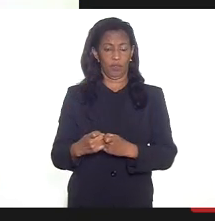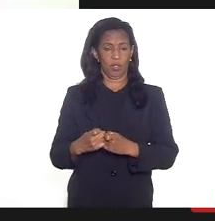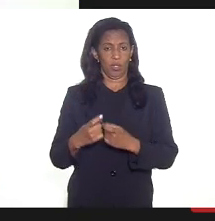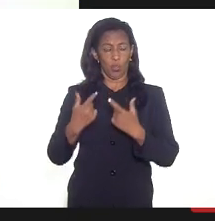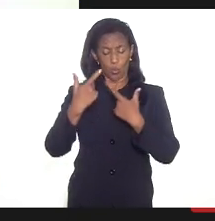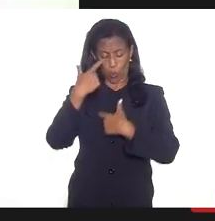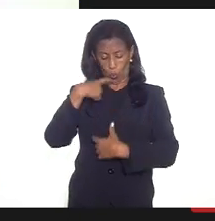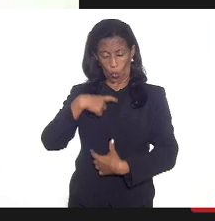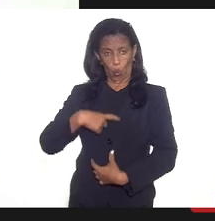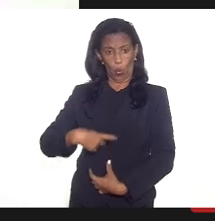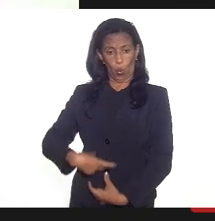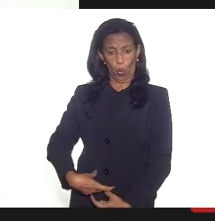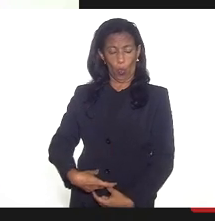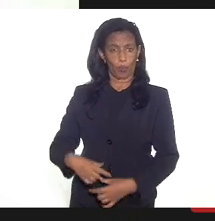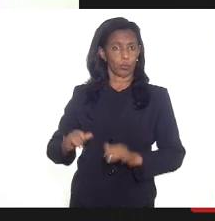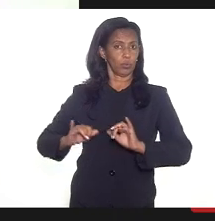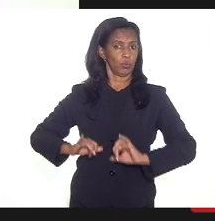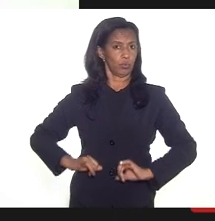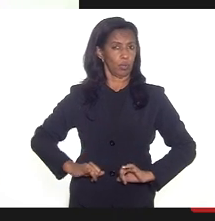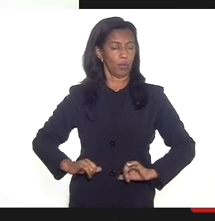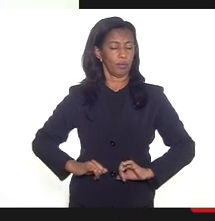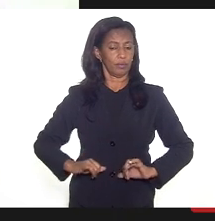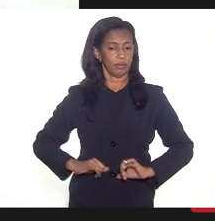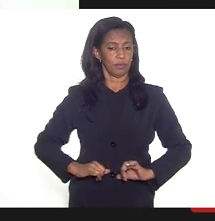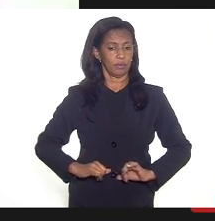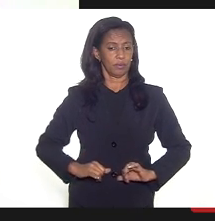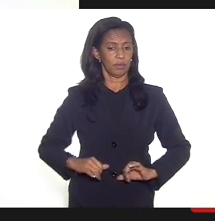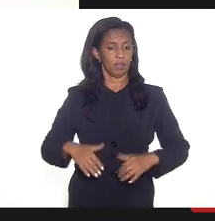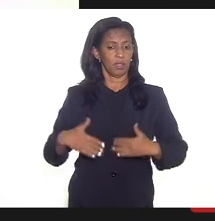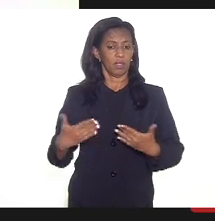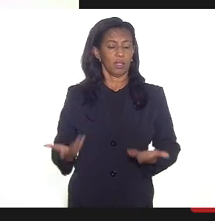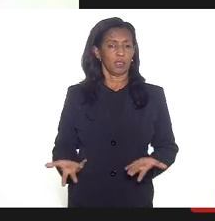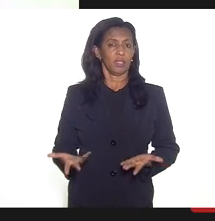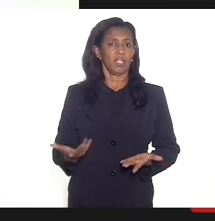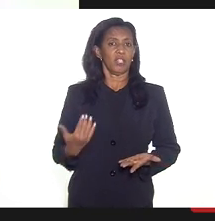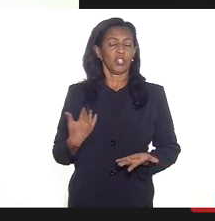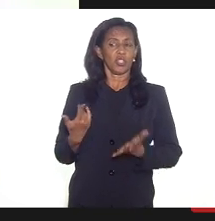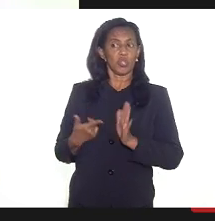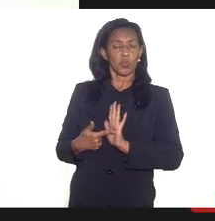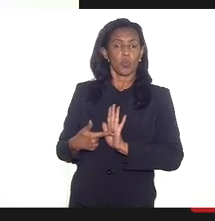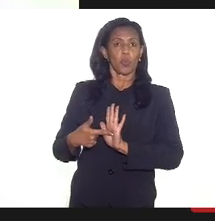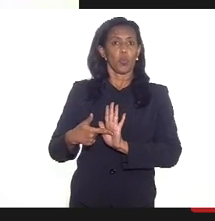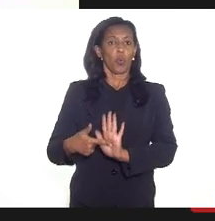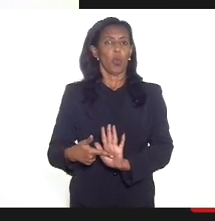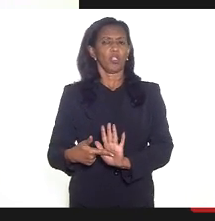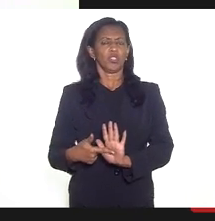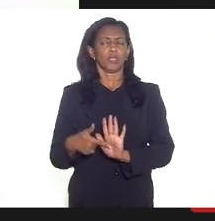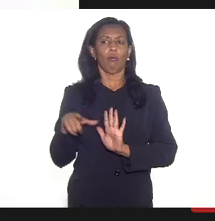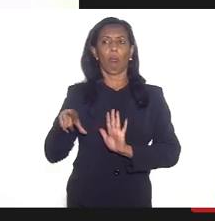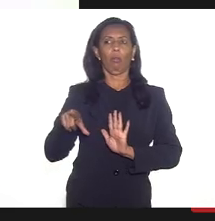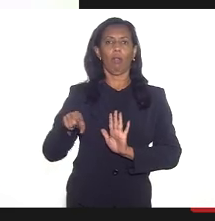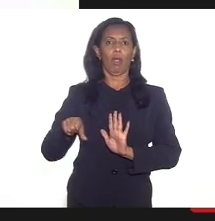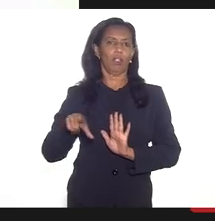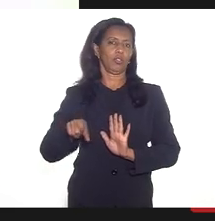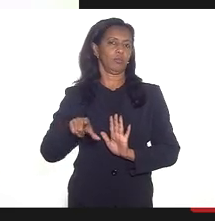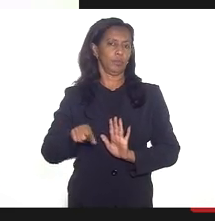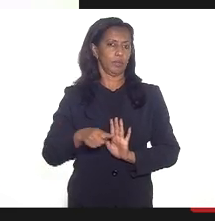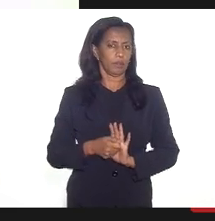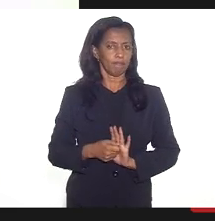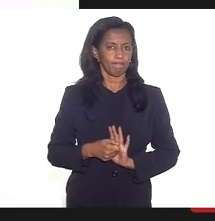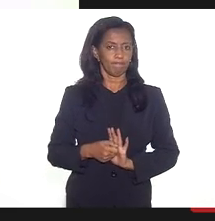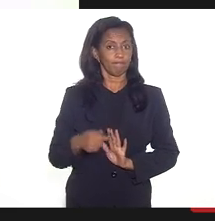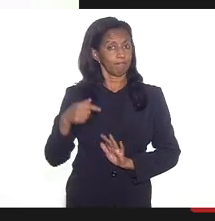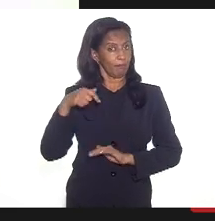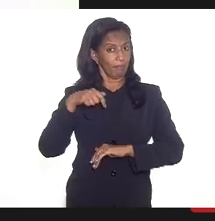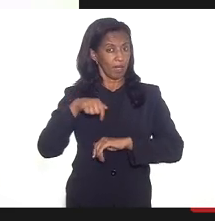corpos sofrem desde quando a gente se identifica como lésbica. Nessa